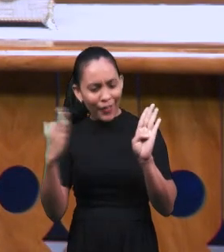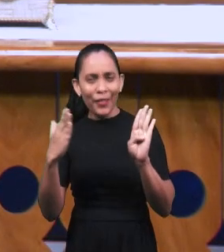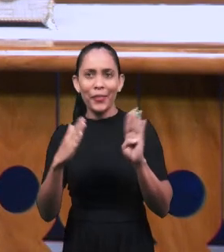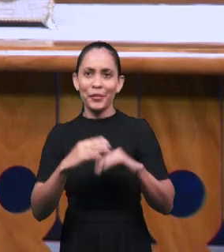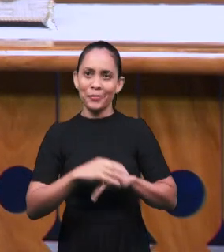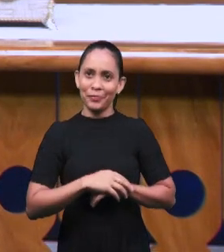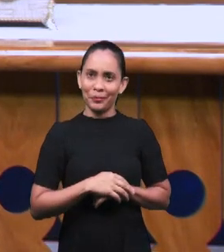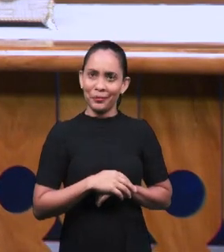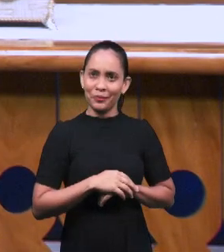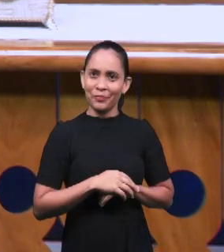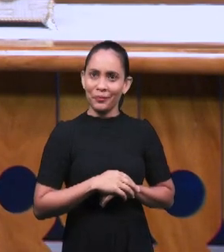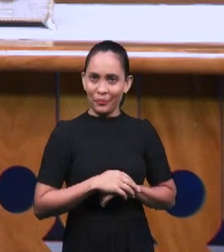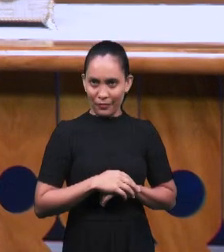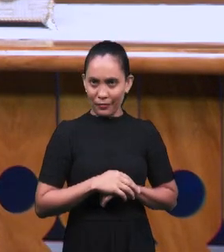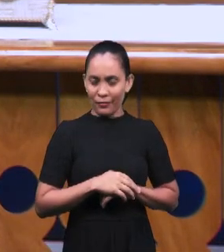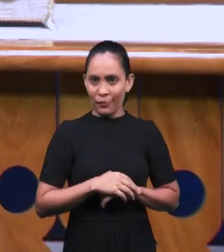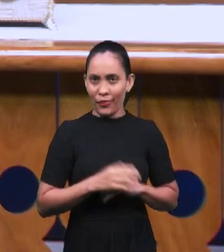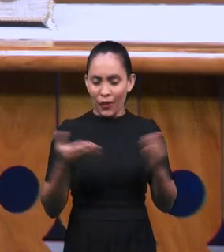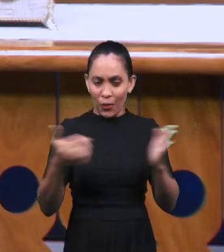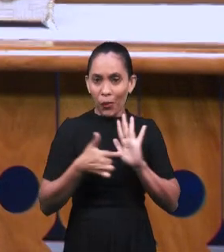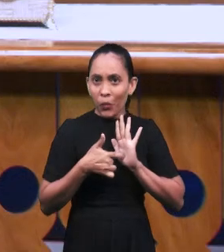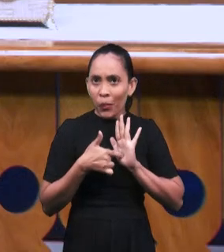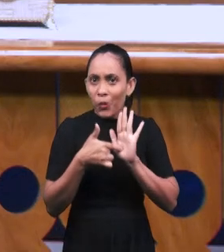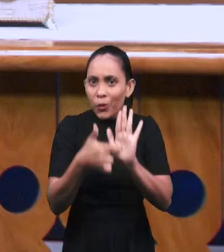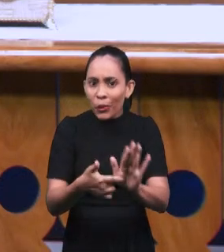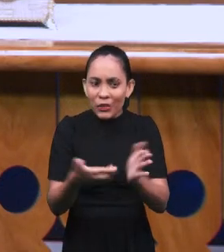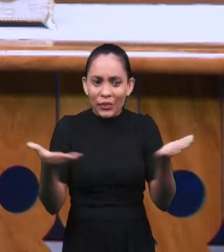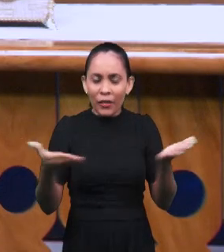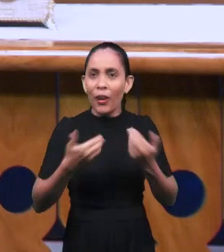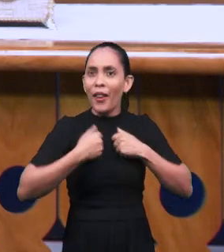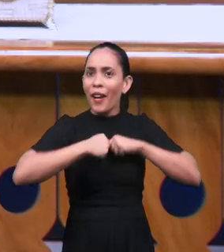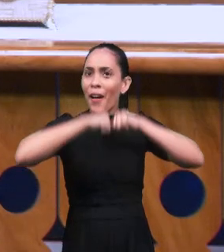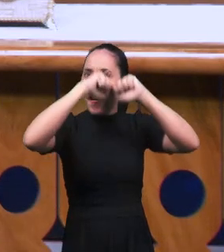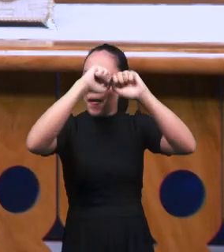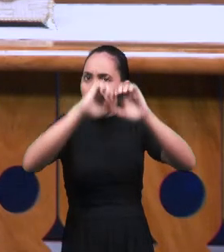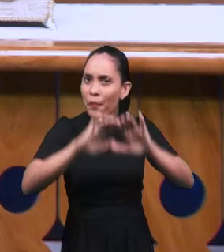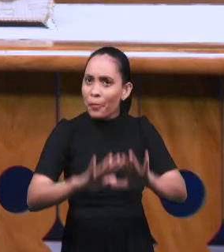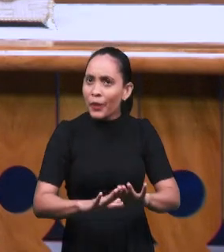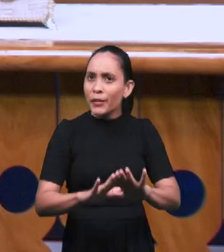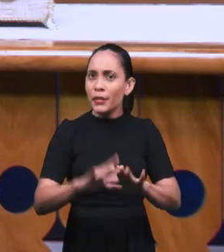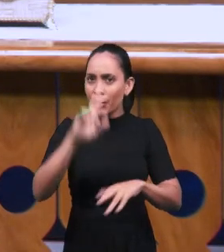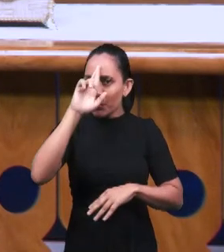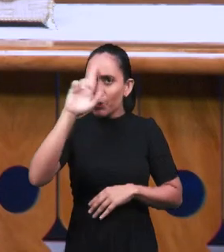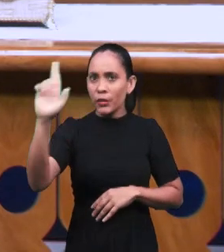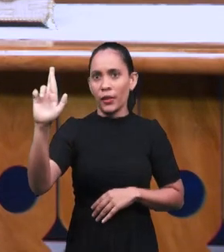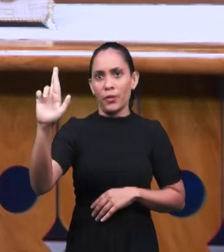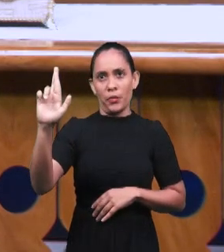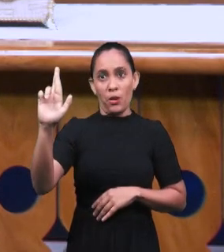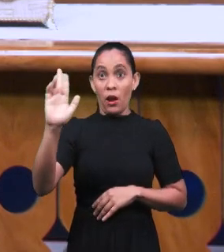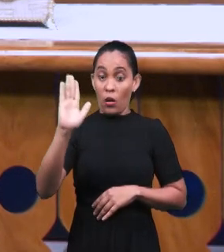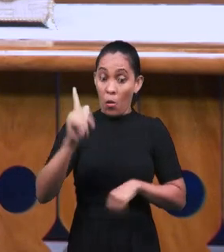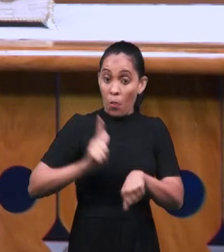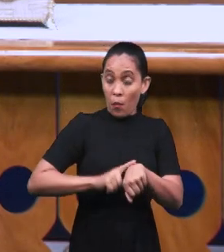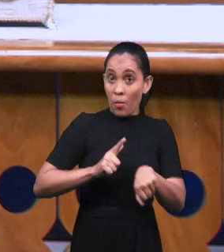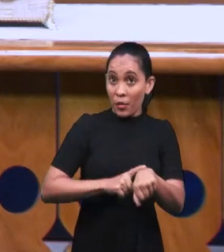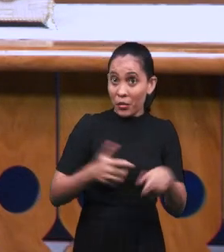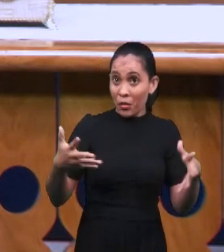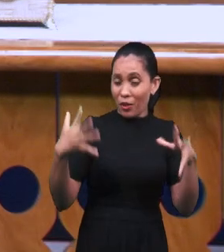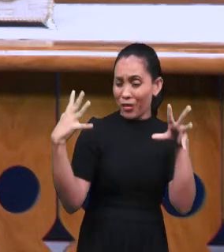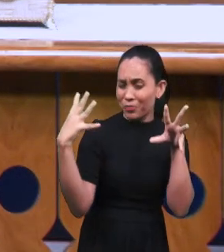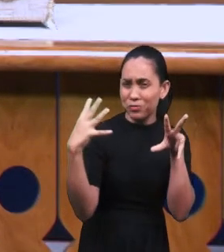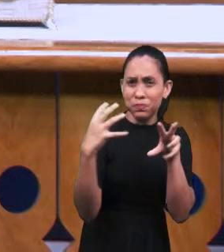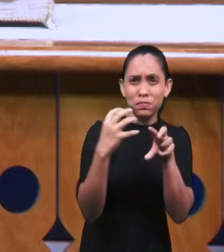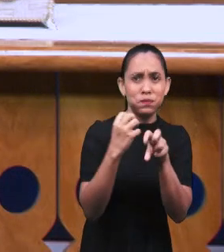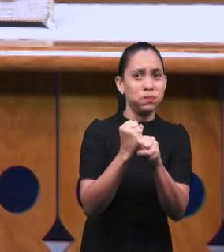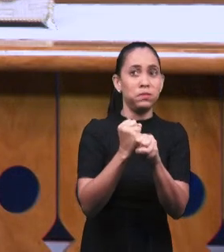e das gotas da noite. Ele tem uma bênção nessa hora, porque a noite chegou. O orvalho, que é